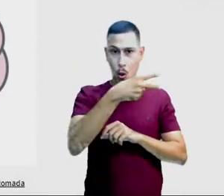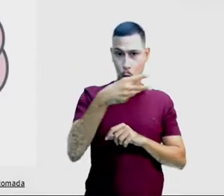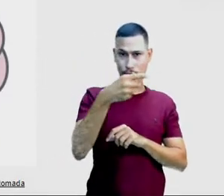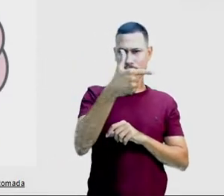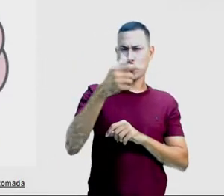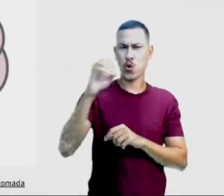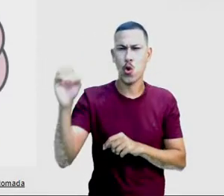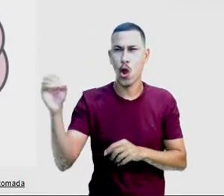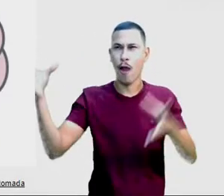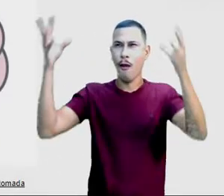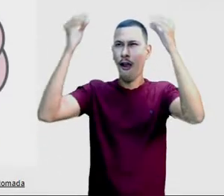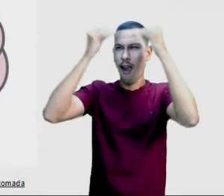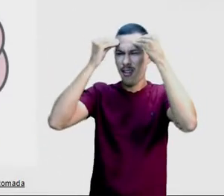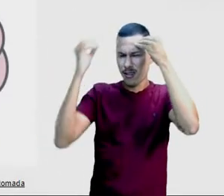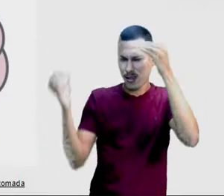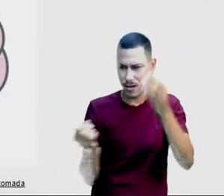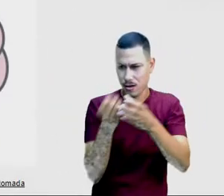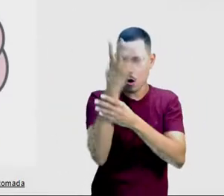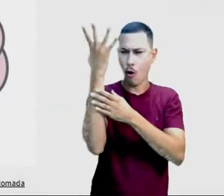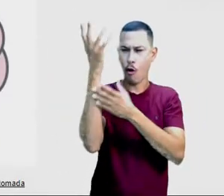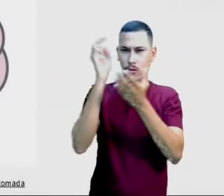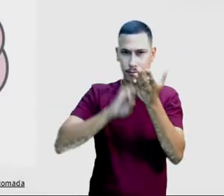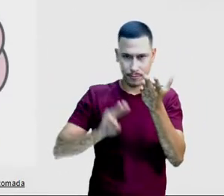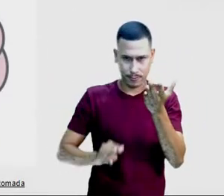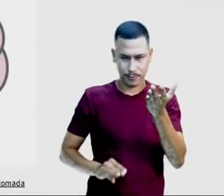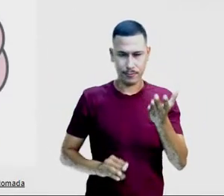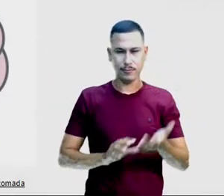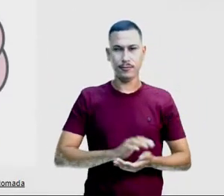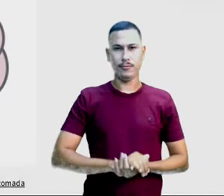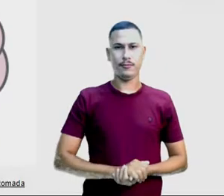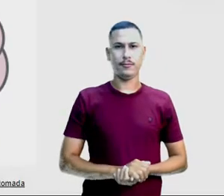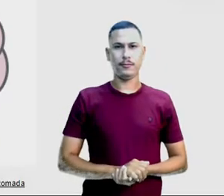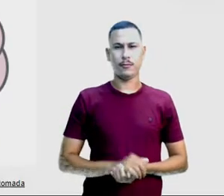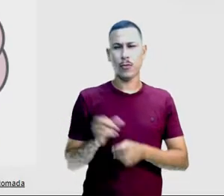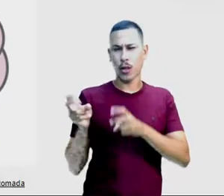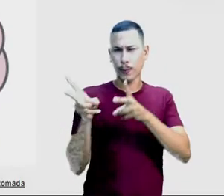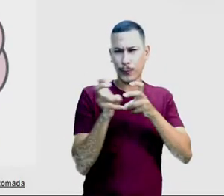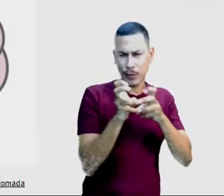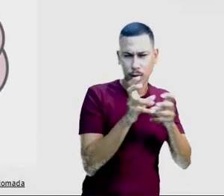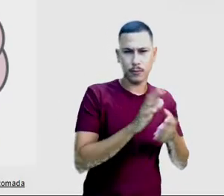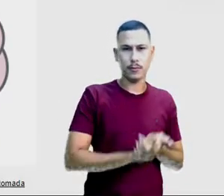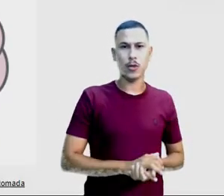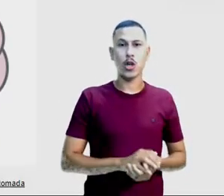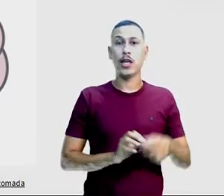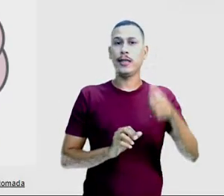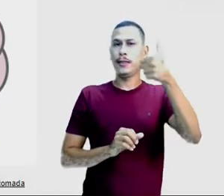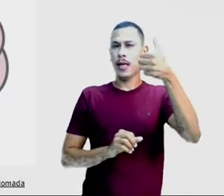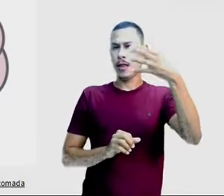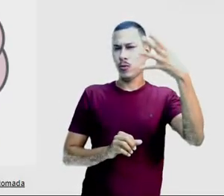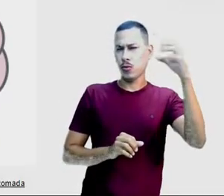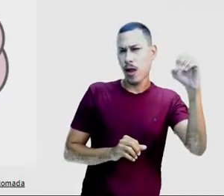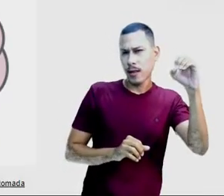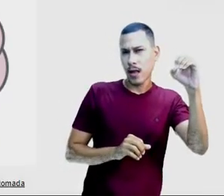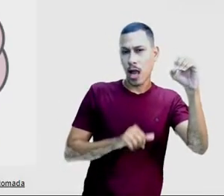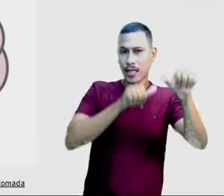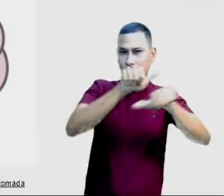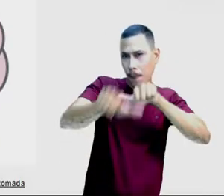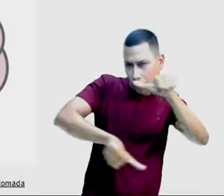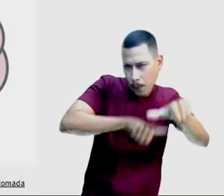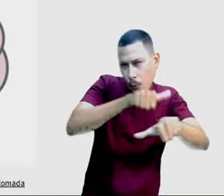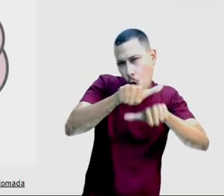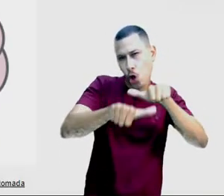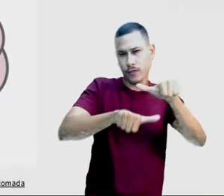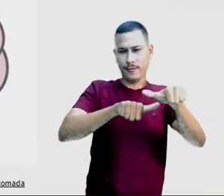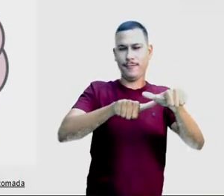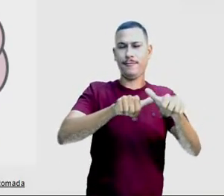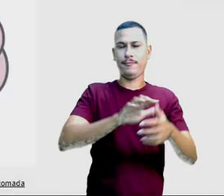na sua mente essas estratégias. Veja aqui, ó, 140, já o sinal mudou. De 140,